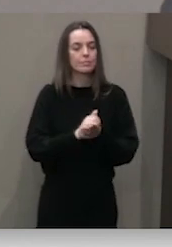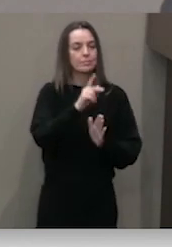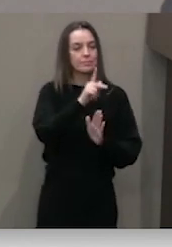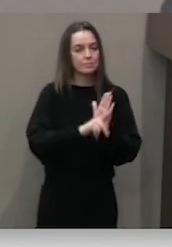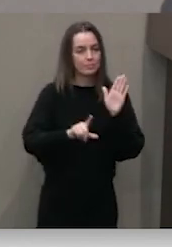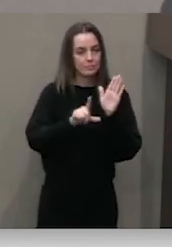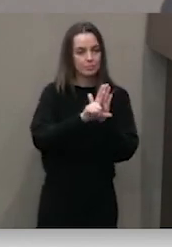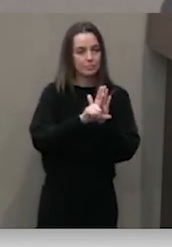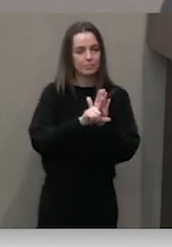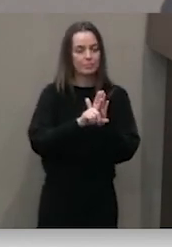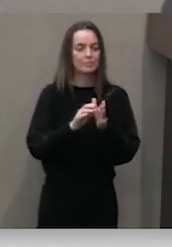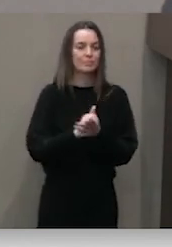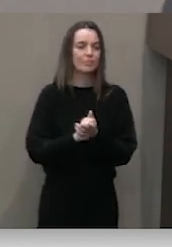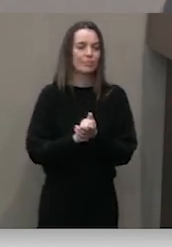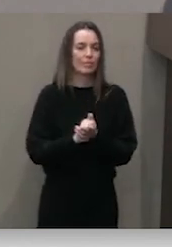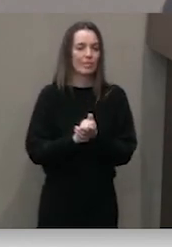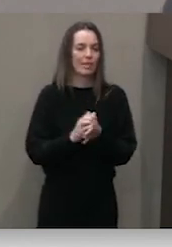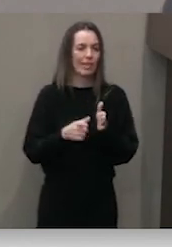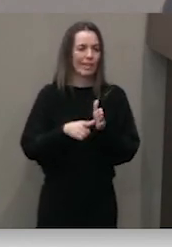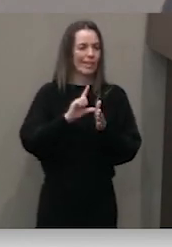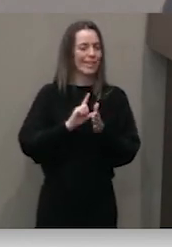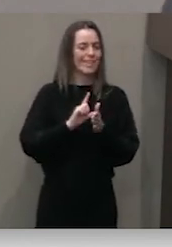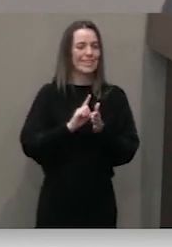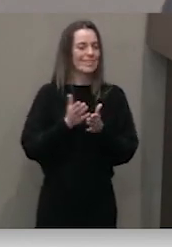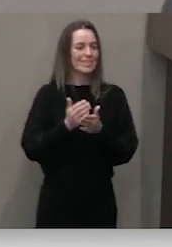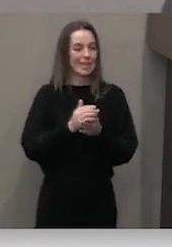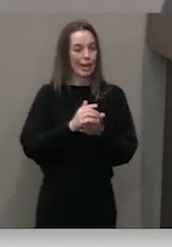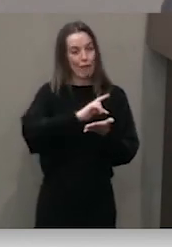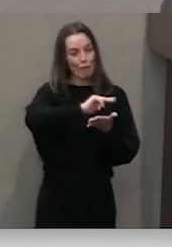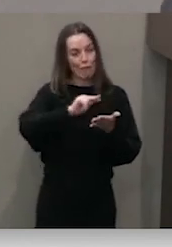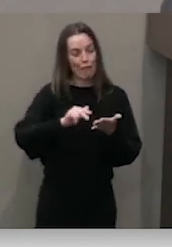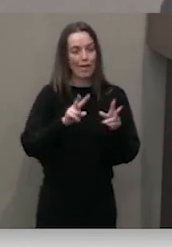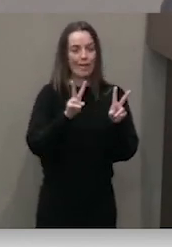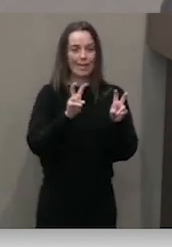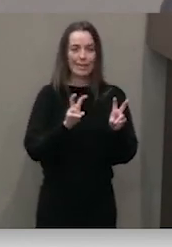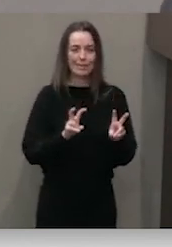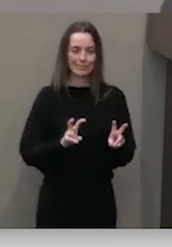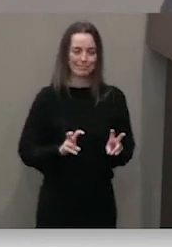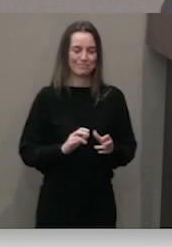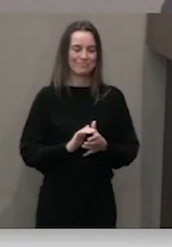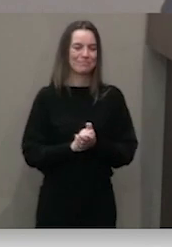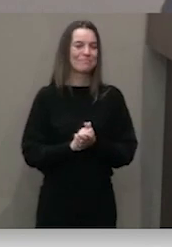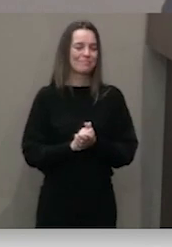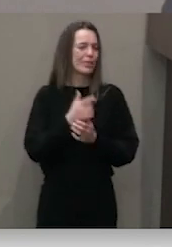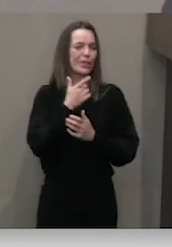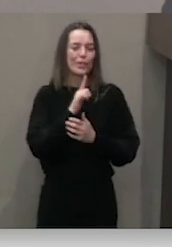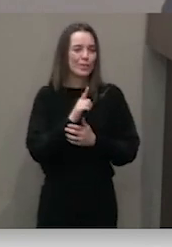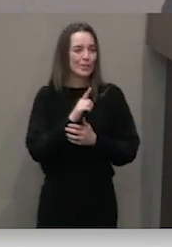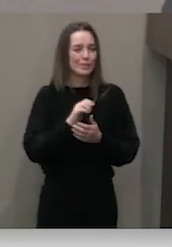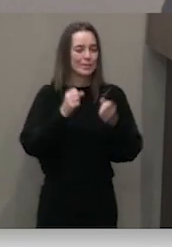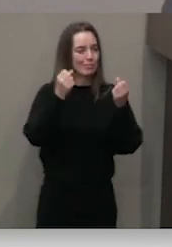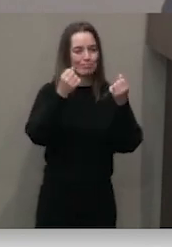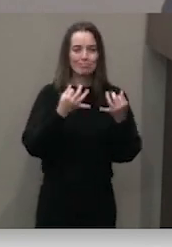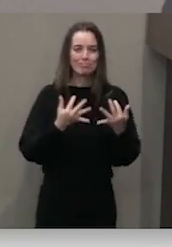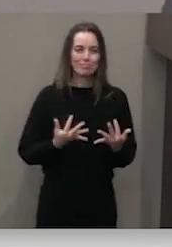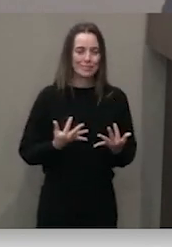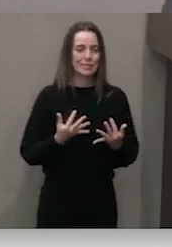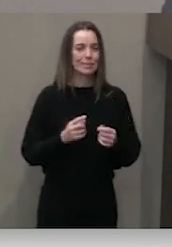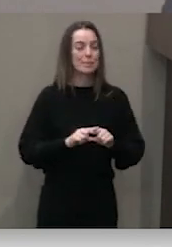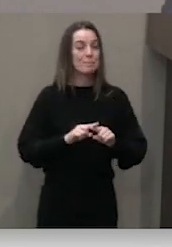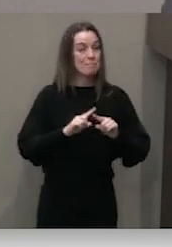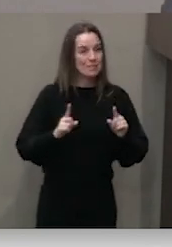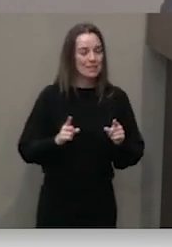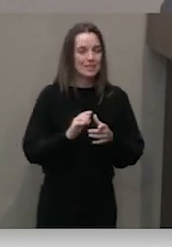sua plenitude, e a gente acaba não falando sobre essas outras questões adjacentes, mas que são